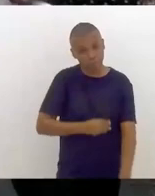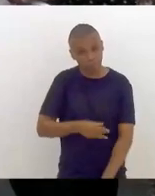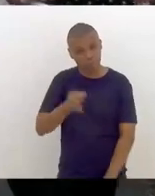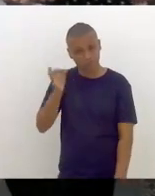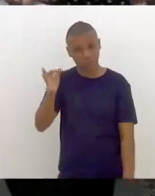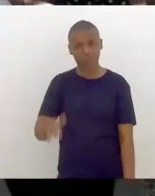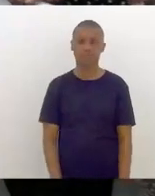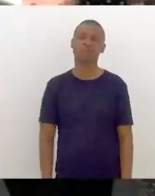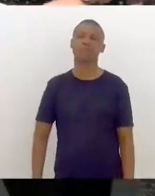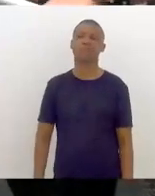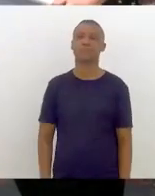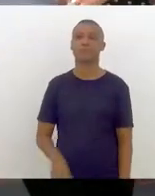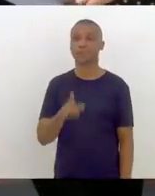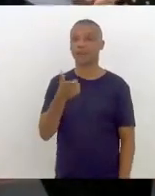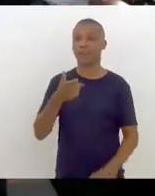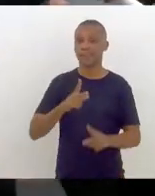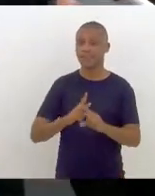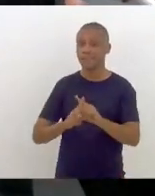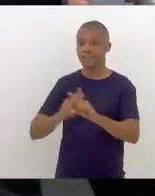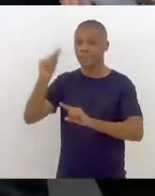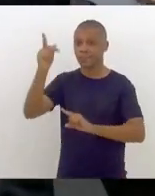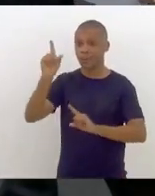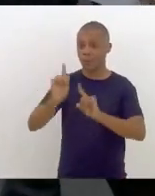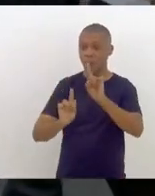ganhou do Subtenente